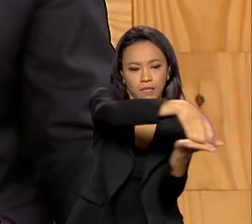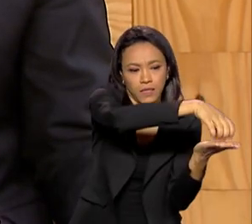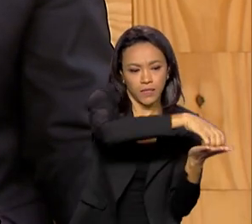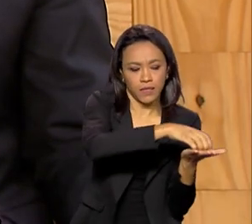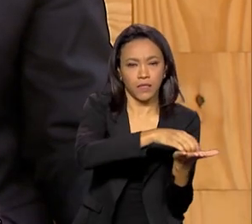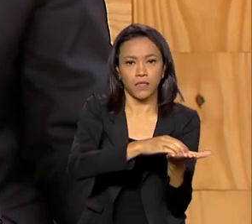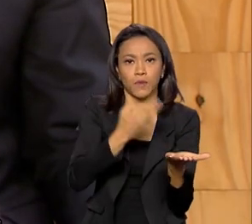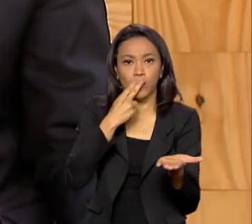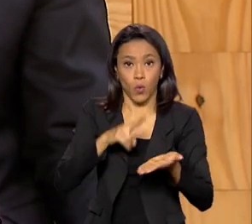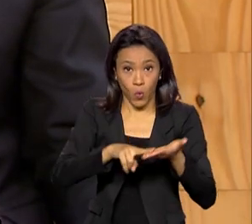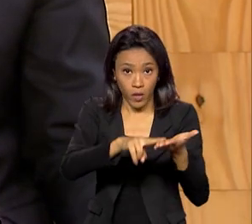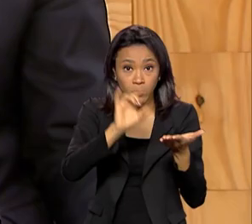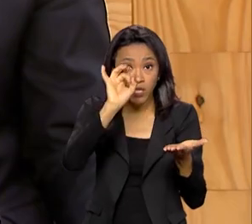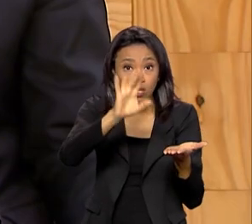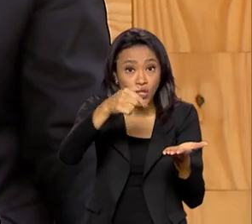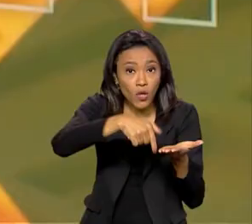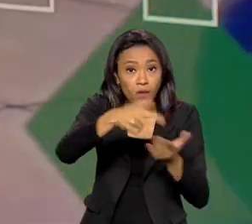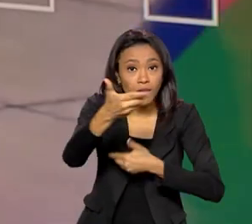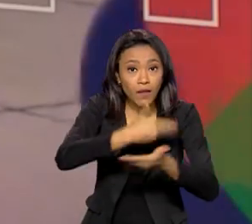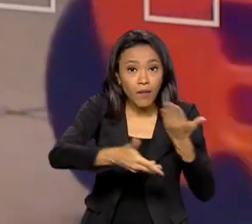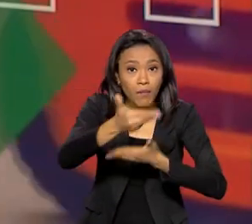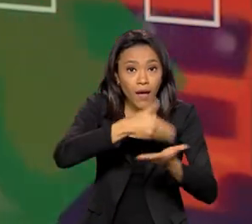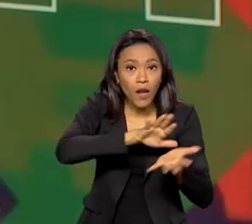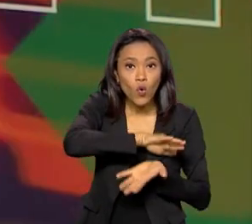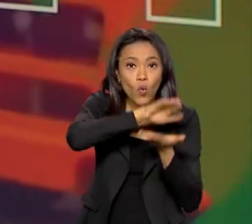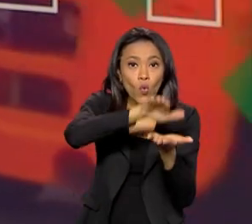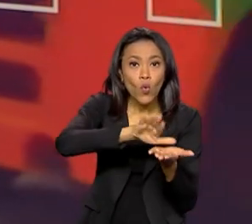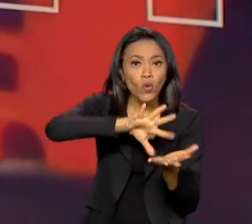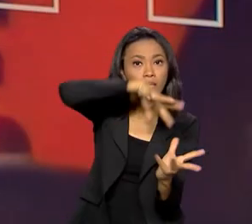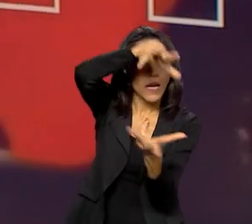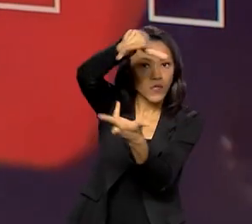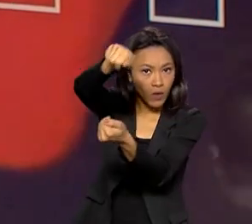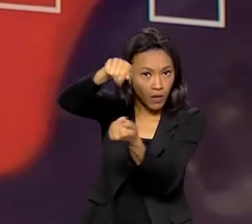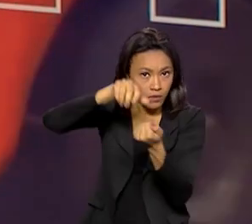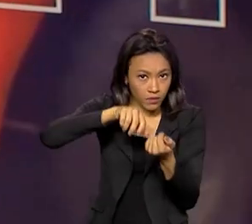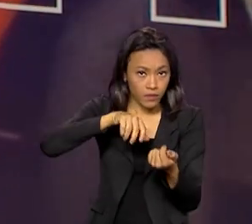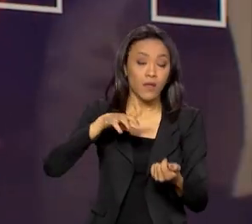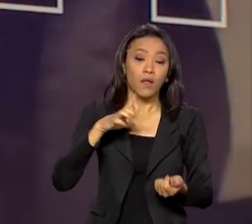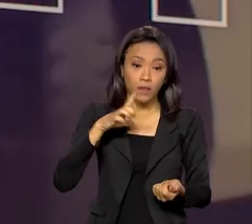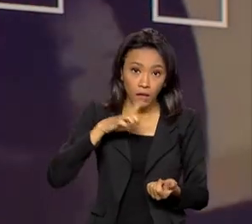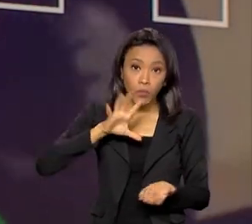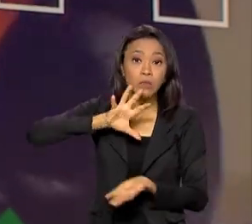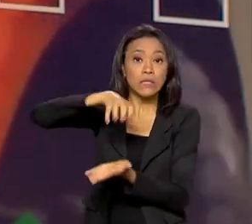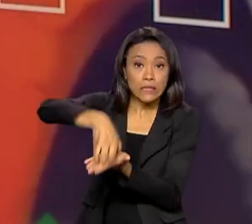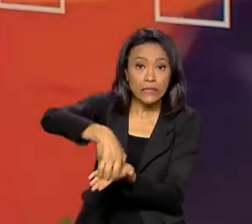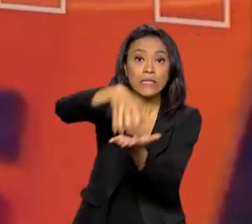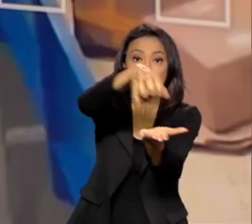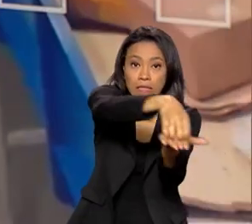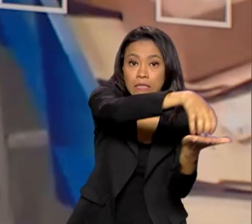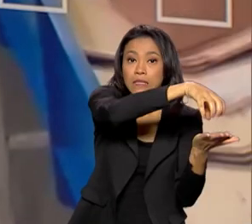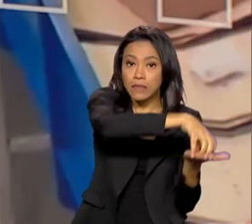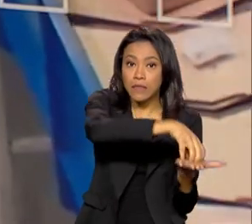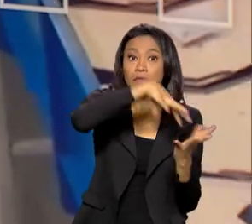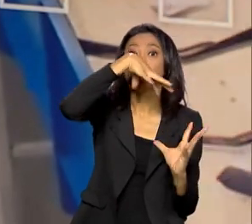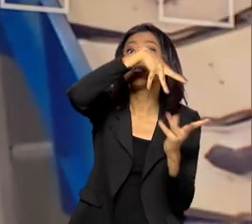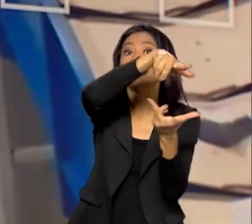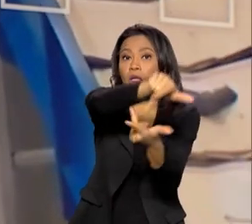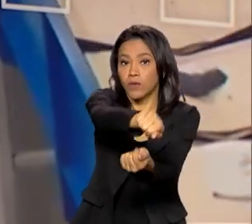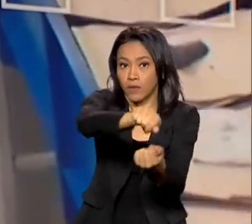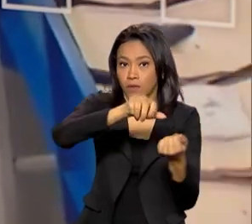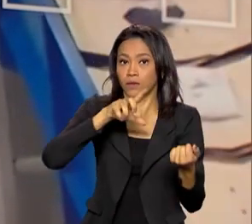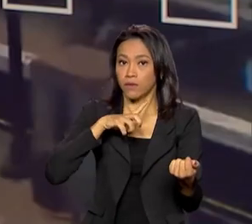só com remessas internacionais, é isso? Na realidade, nós temos o que a gente chama de centros internacionais, né? Centros de